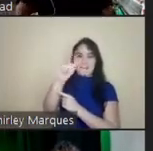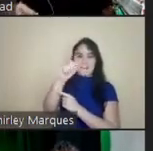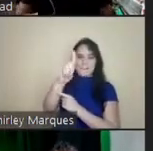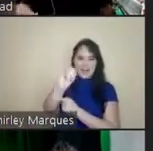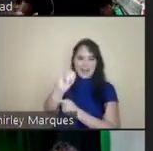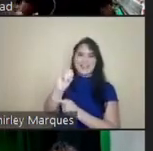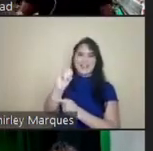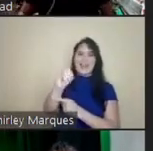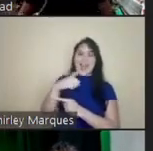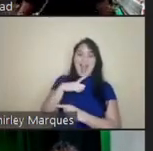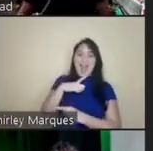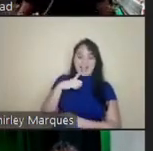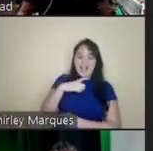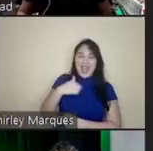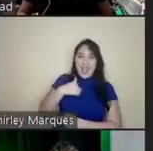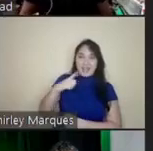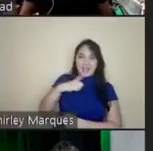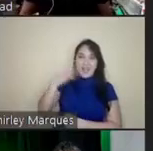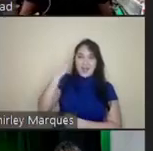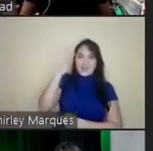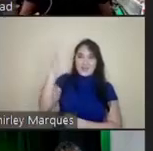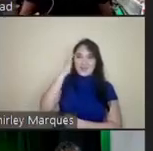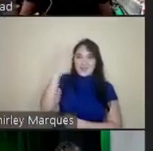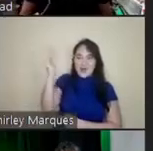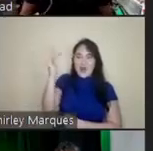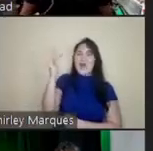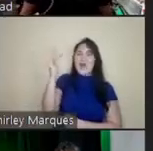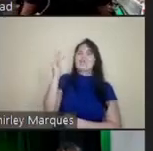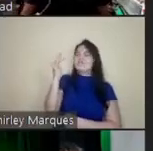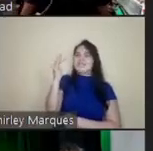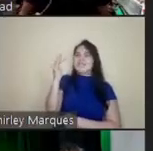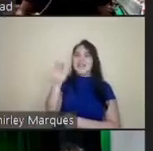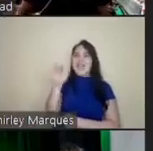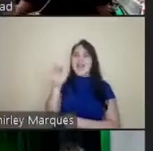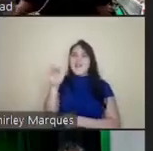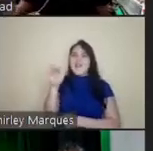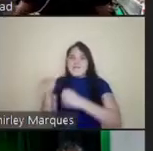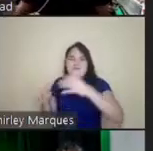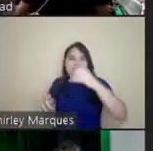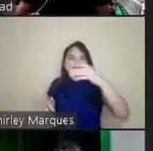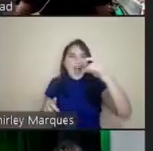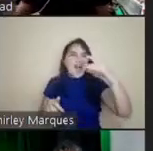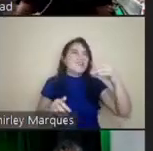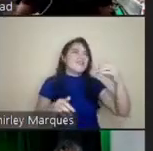ir embora, chegar na frente da casa de Adélia, com uma plaquinha assim: Adélia, nos